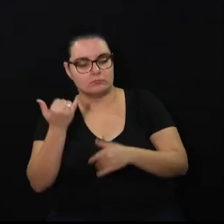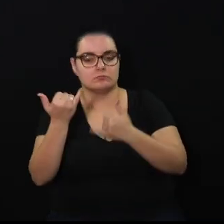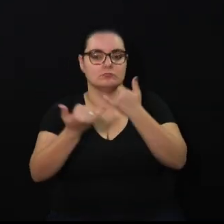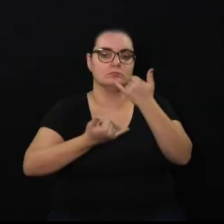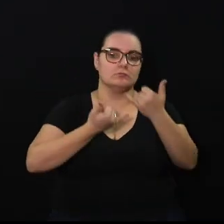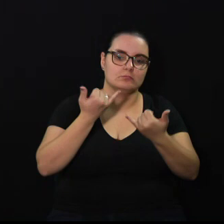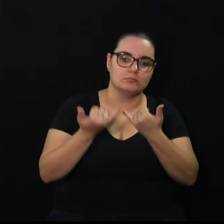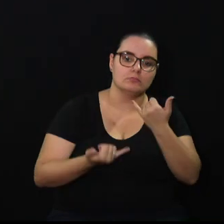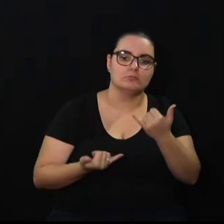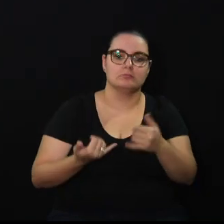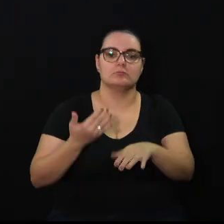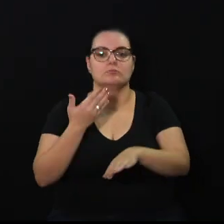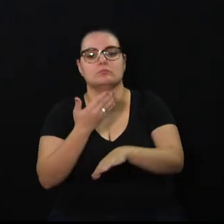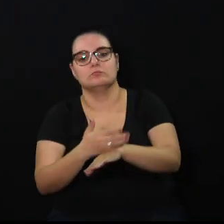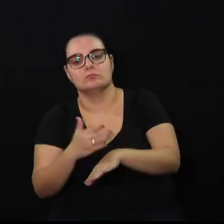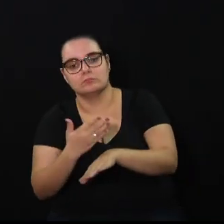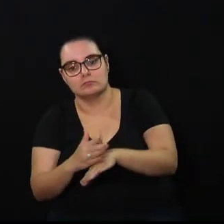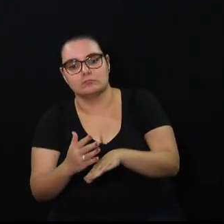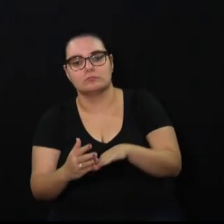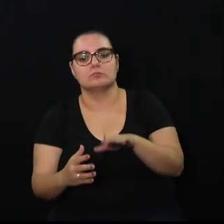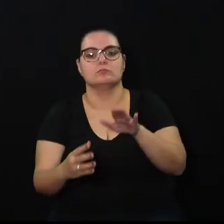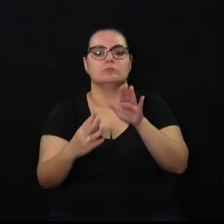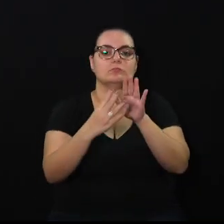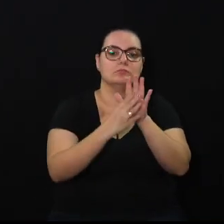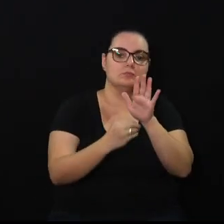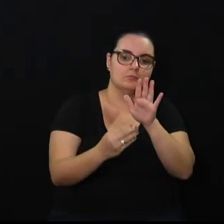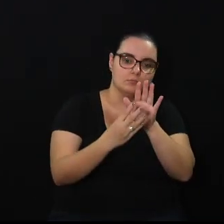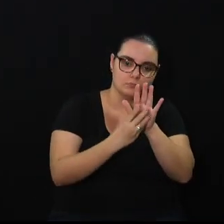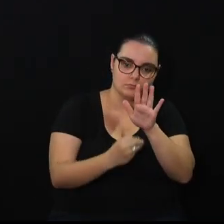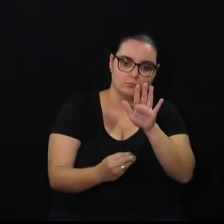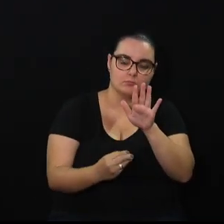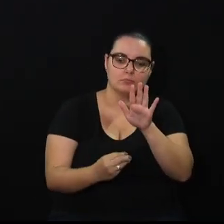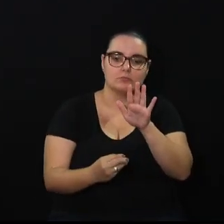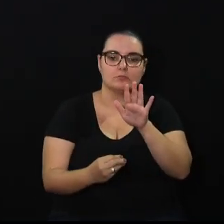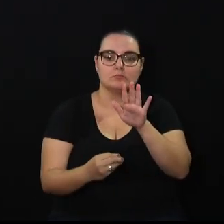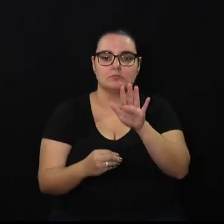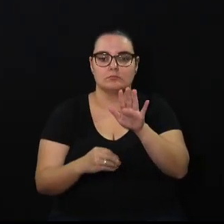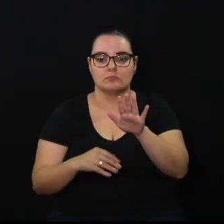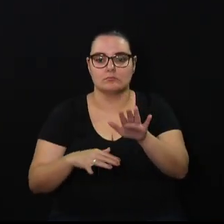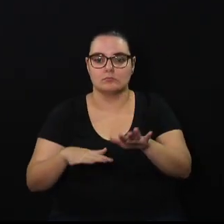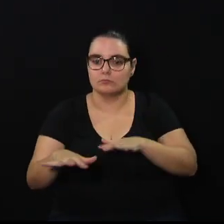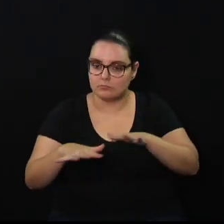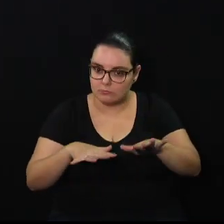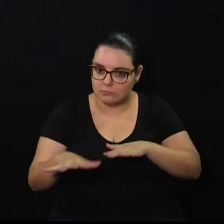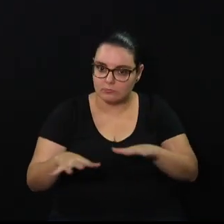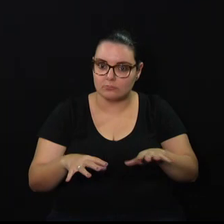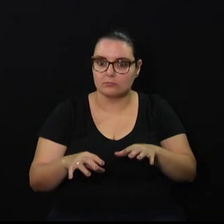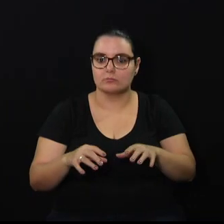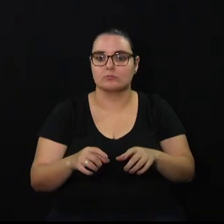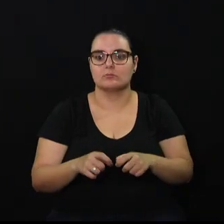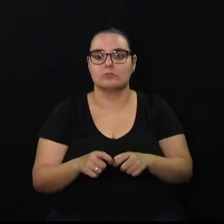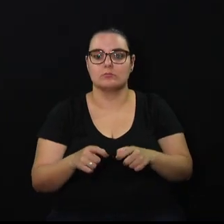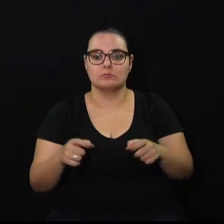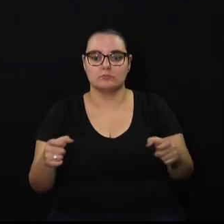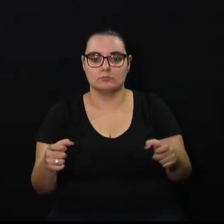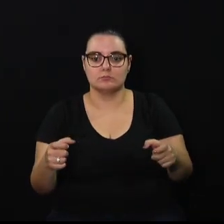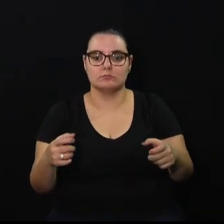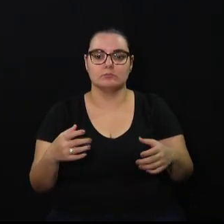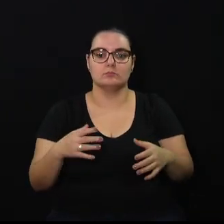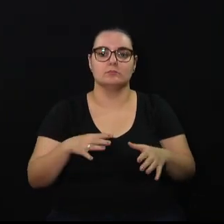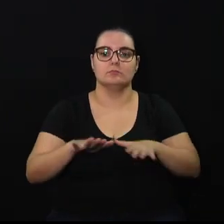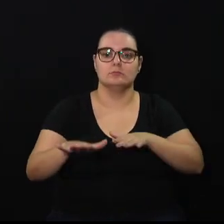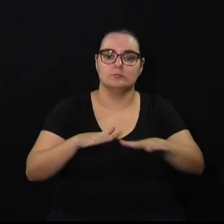brincar imitar movimentos motores grossos imitar movimentos motores